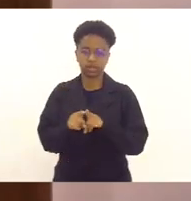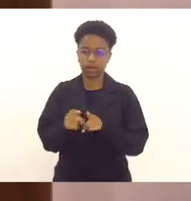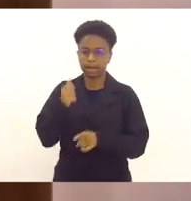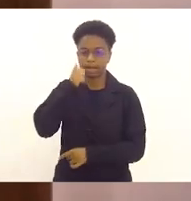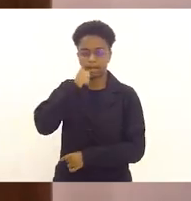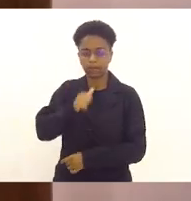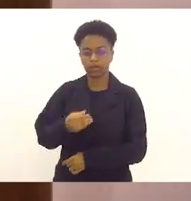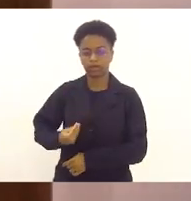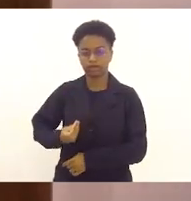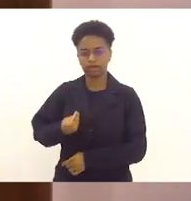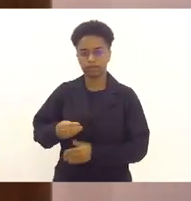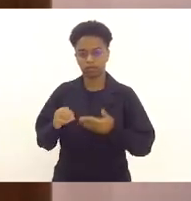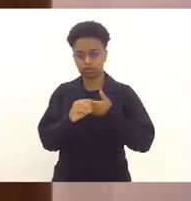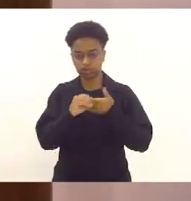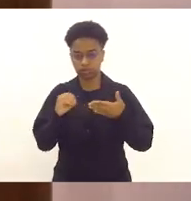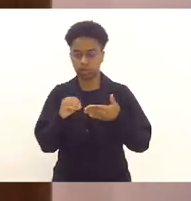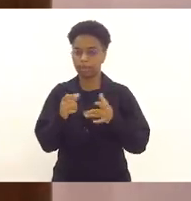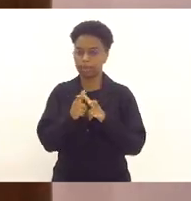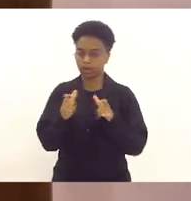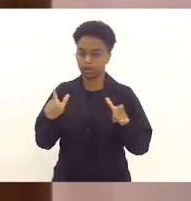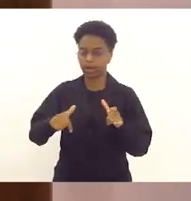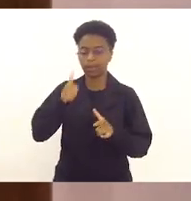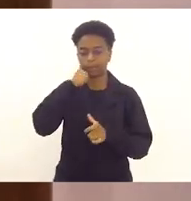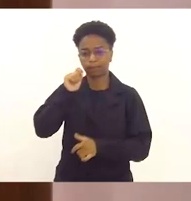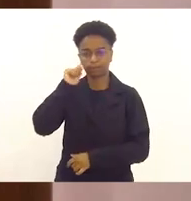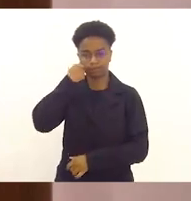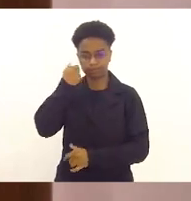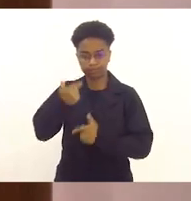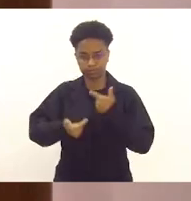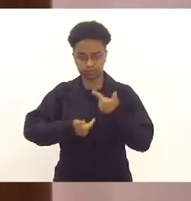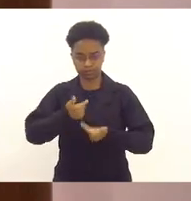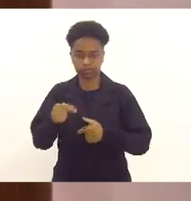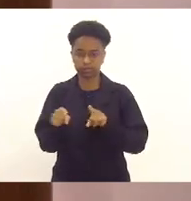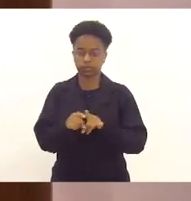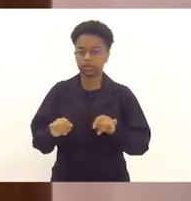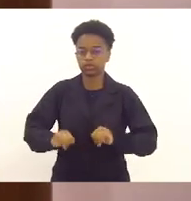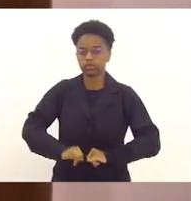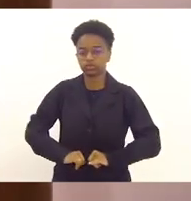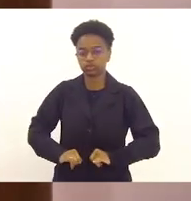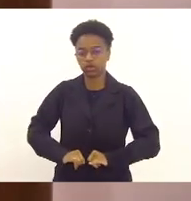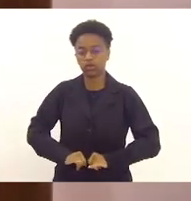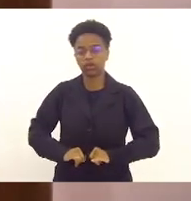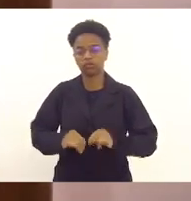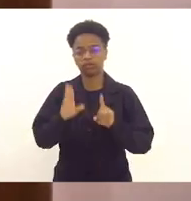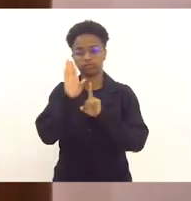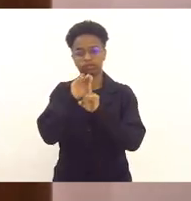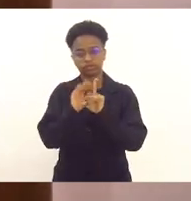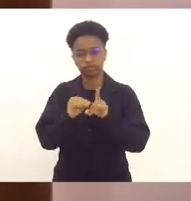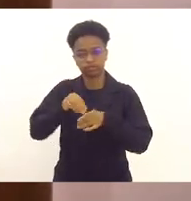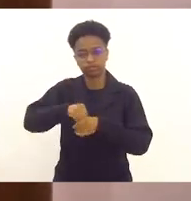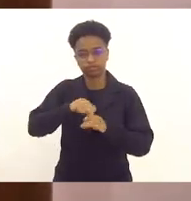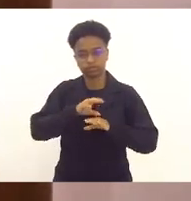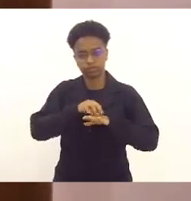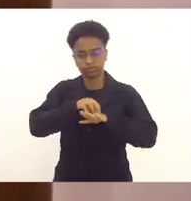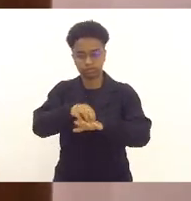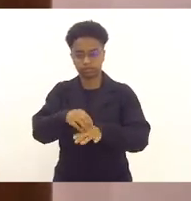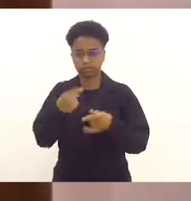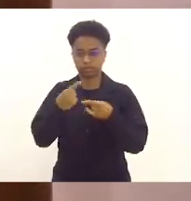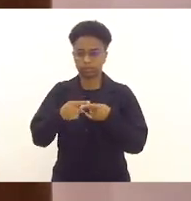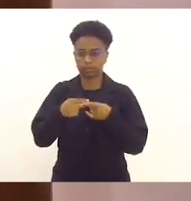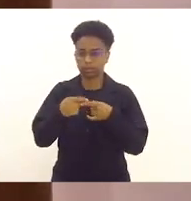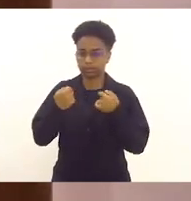na zona oeste na maioria vai ser uma mulher preta trabalhadora que vai vai sofrer mais o assédio no transporte inclusive porque vai precisar